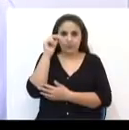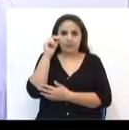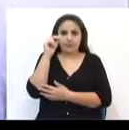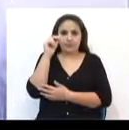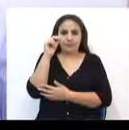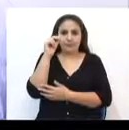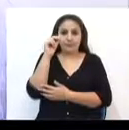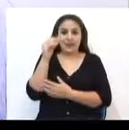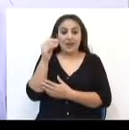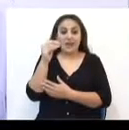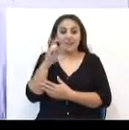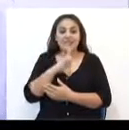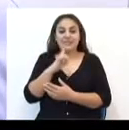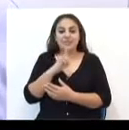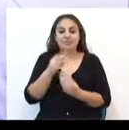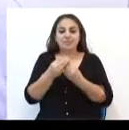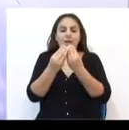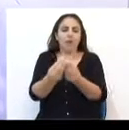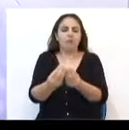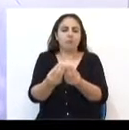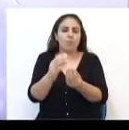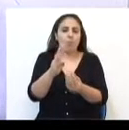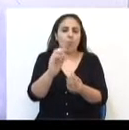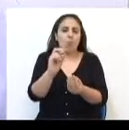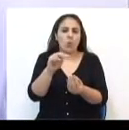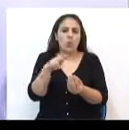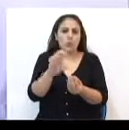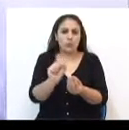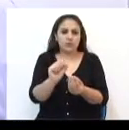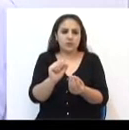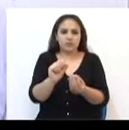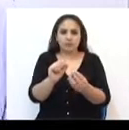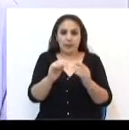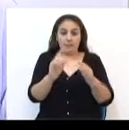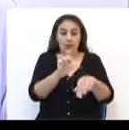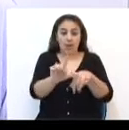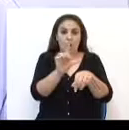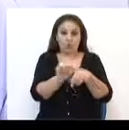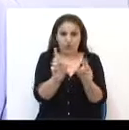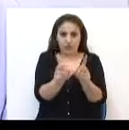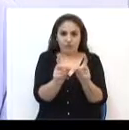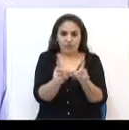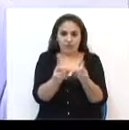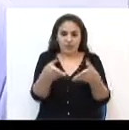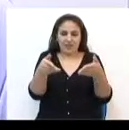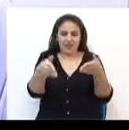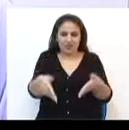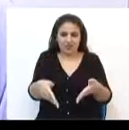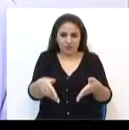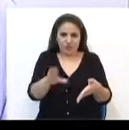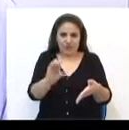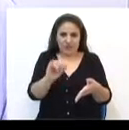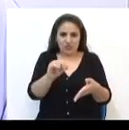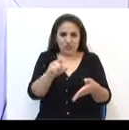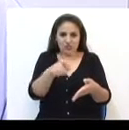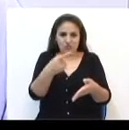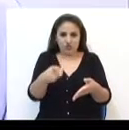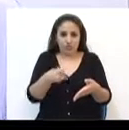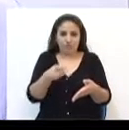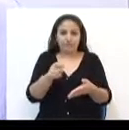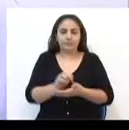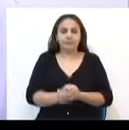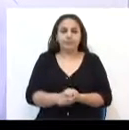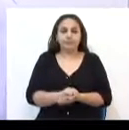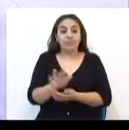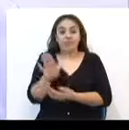bônus para a funerária, para que a funerária dê um caixão de valores insignificantes, valores baixos.